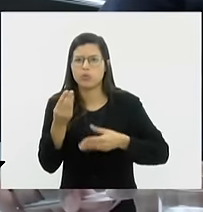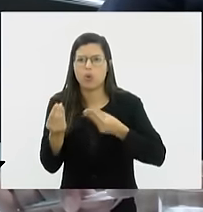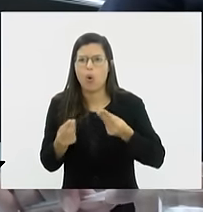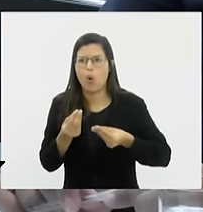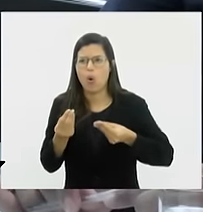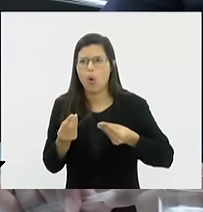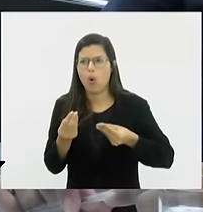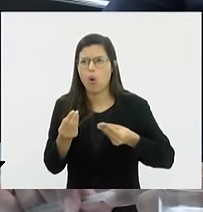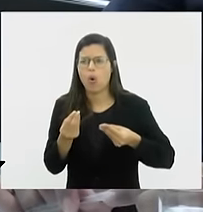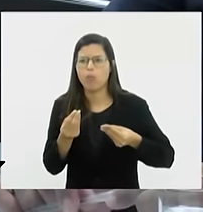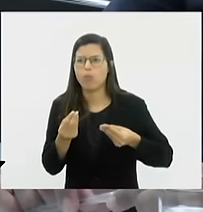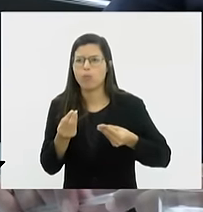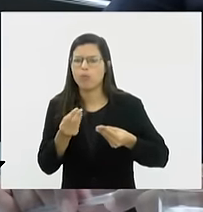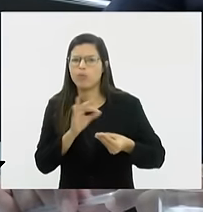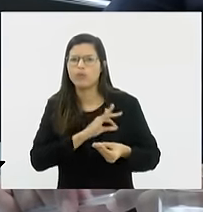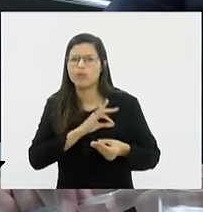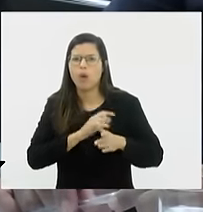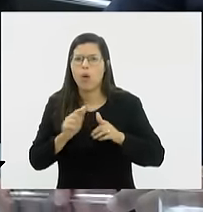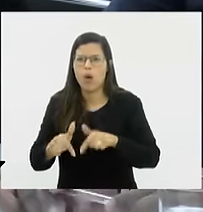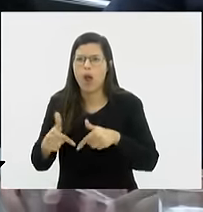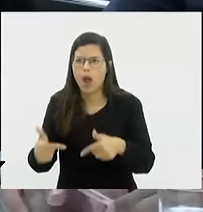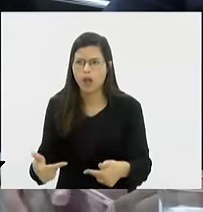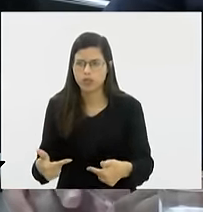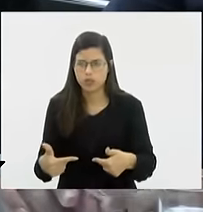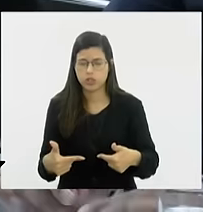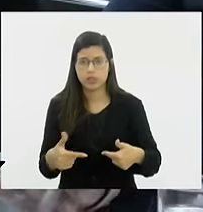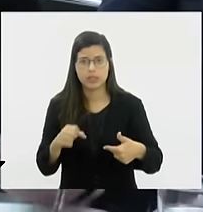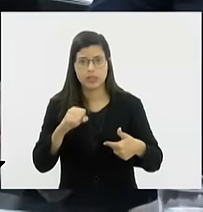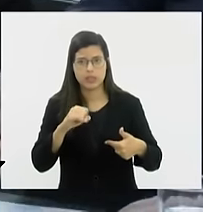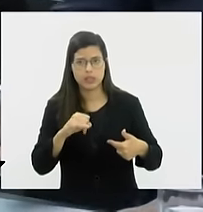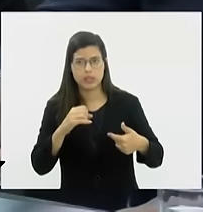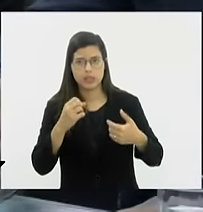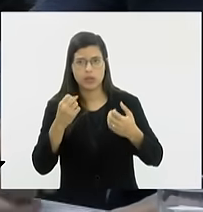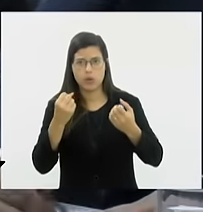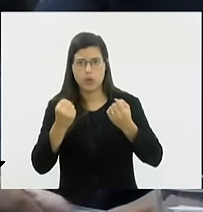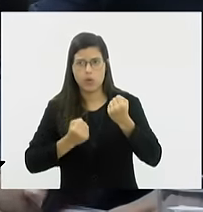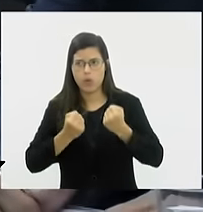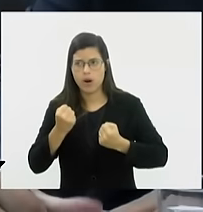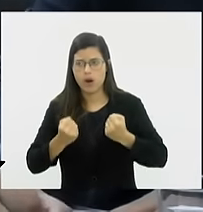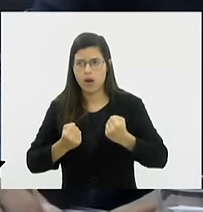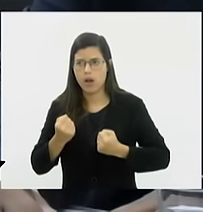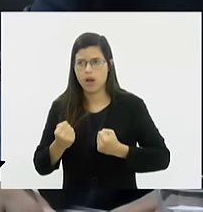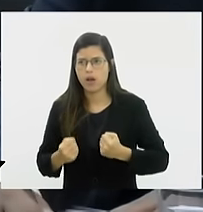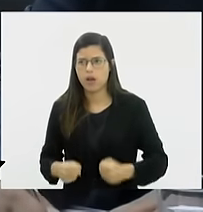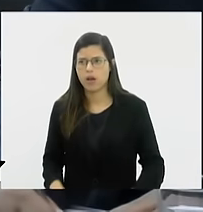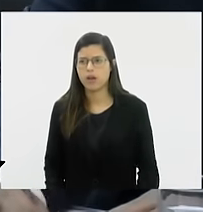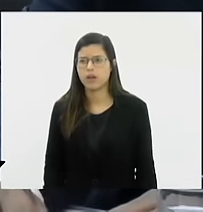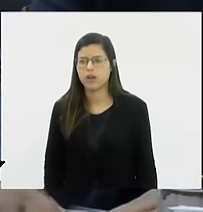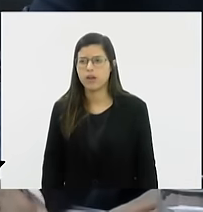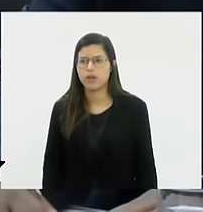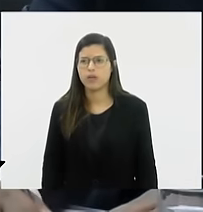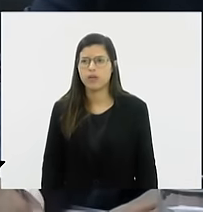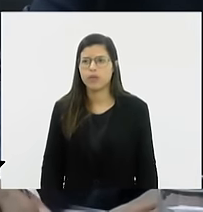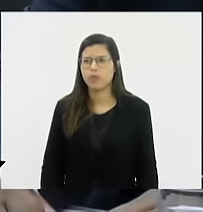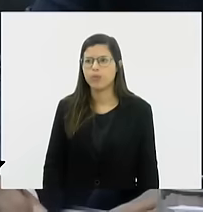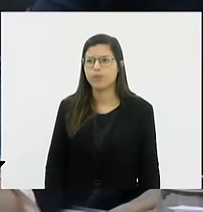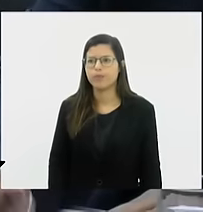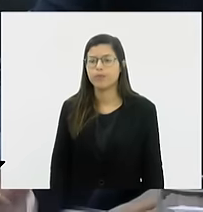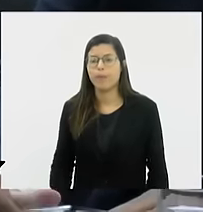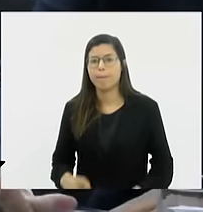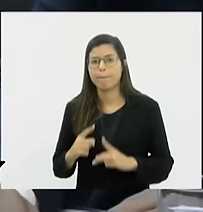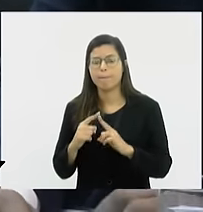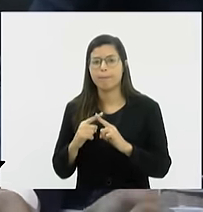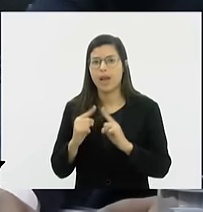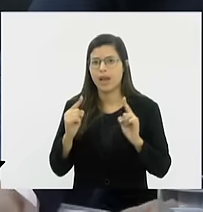age numa blitz dessa? Quando um carro fura o bloqueio. Aí ele vai atrás. Mas